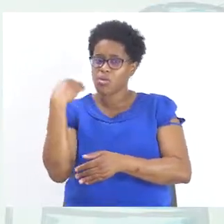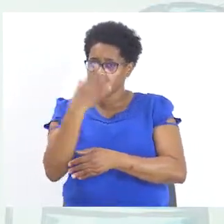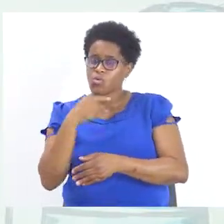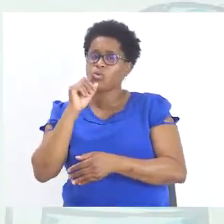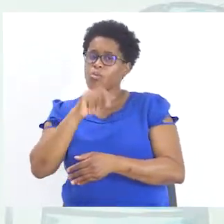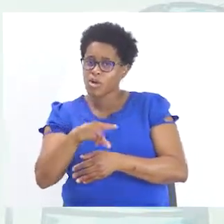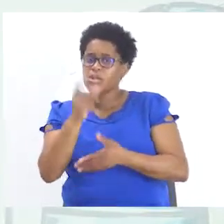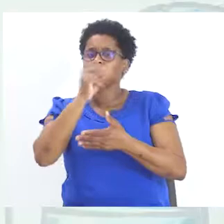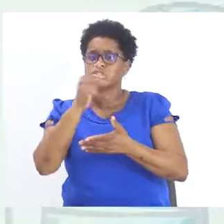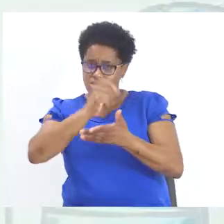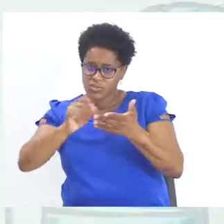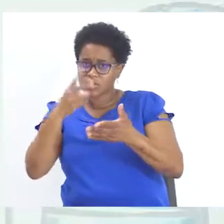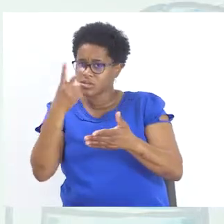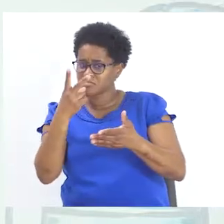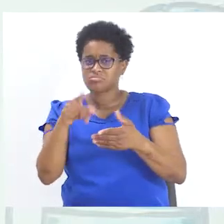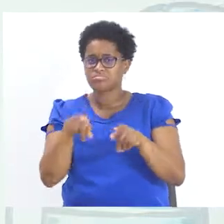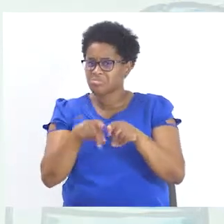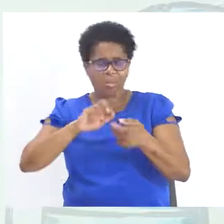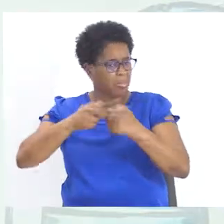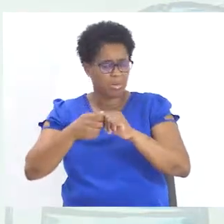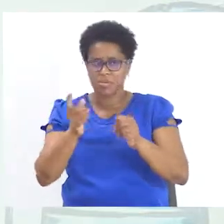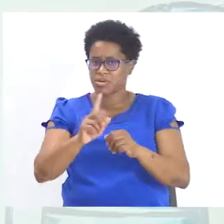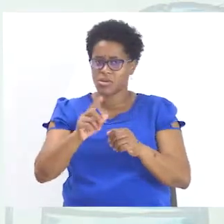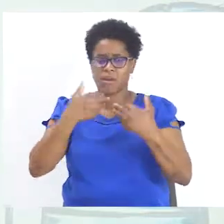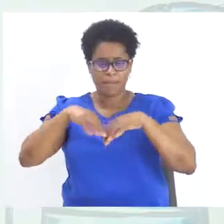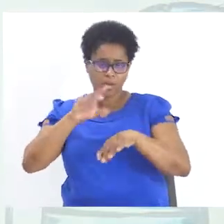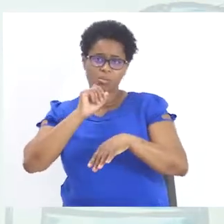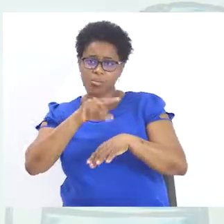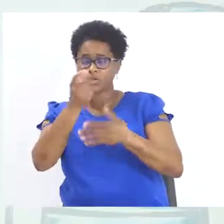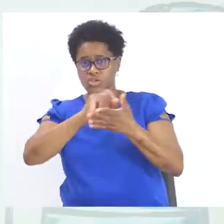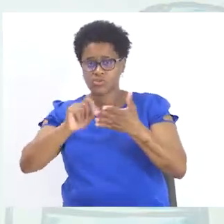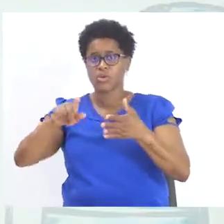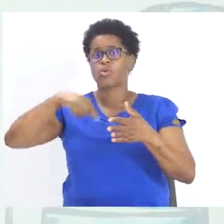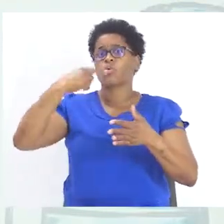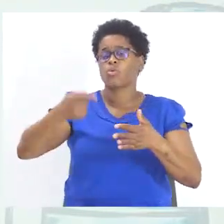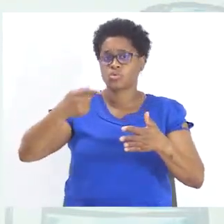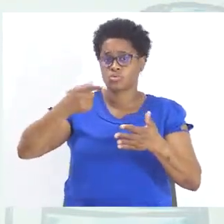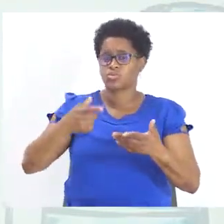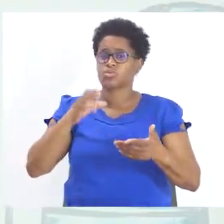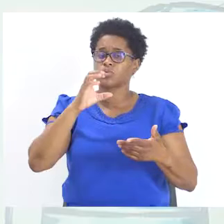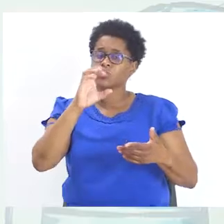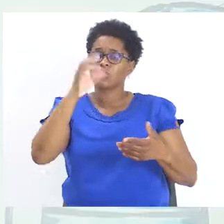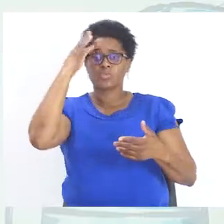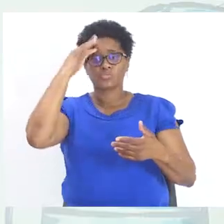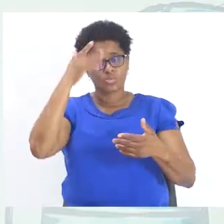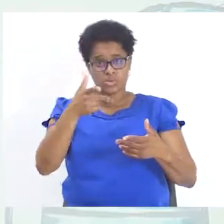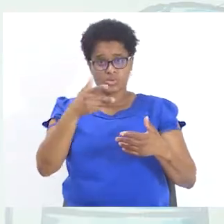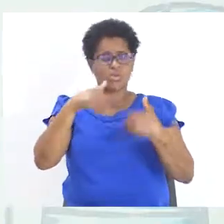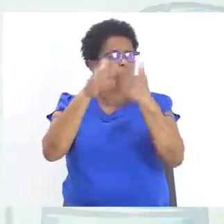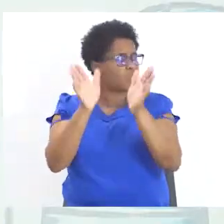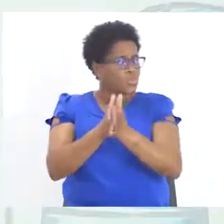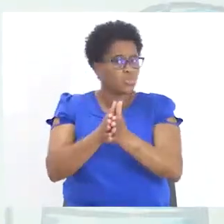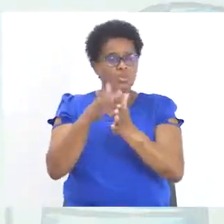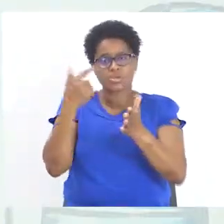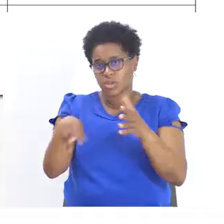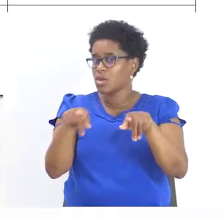essa mesma expressão ali, não tem problema. Mas pode escrever com outro coeficiente. Tudo desde que tenha